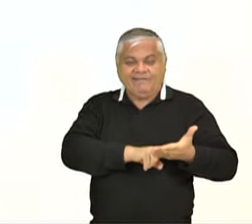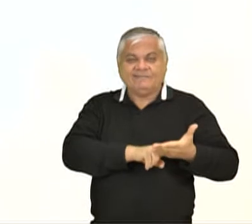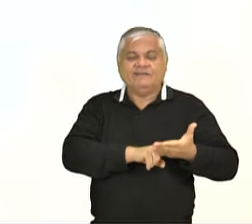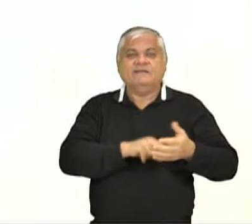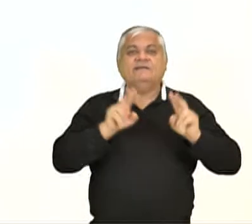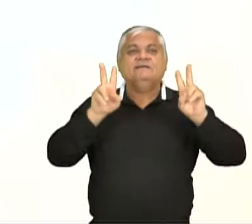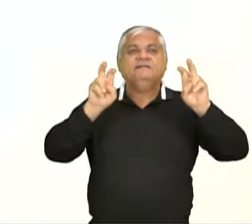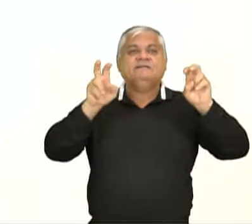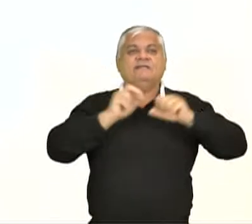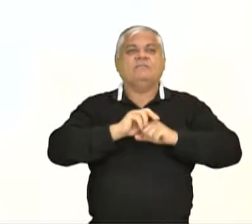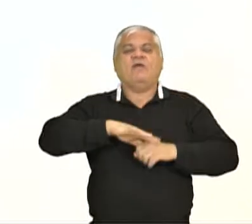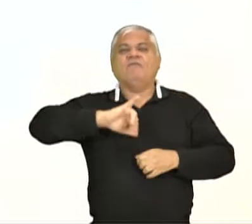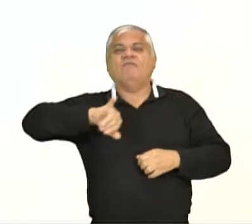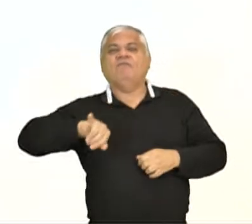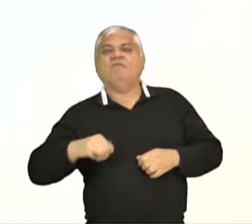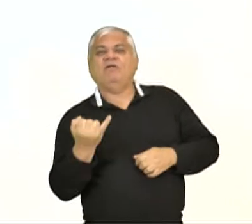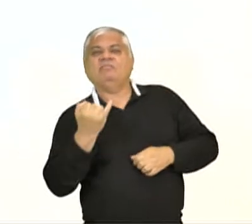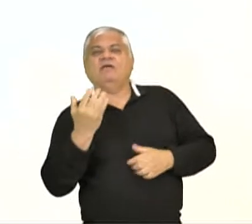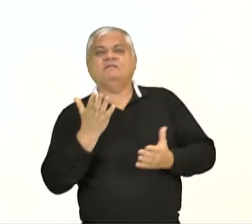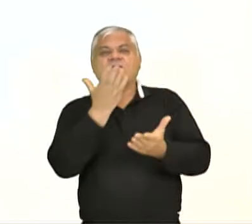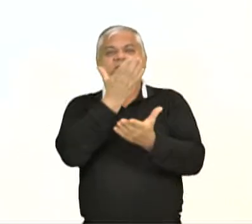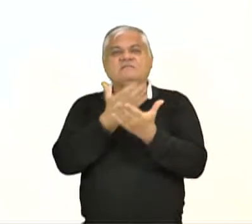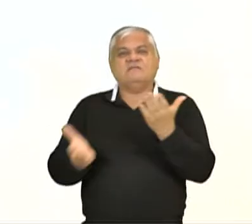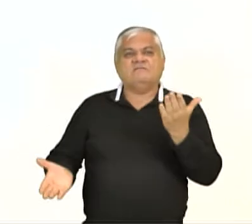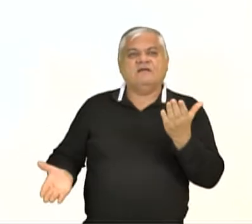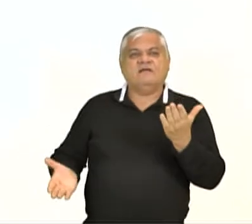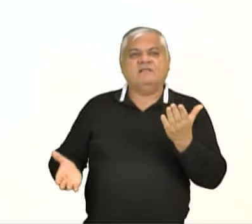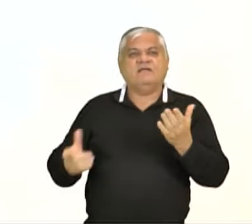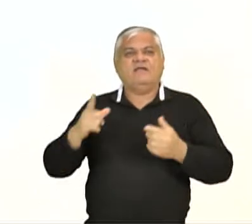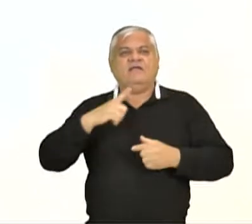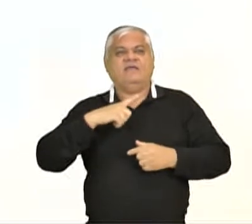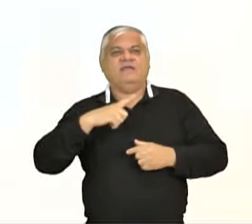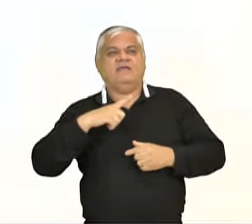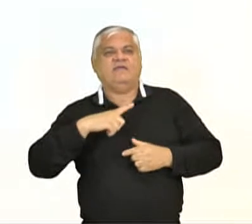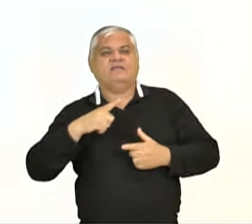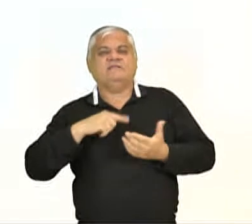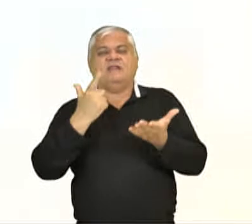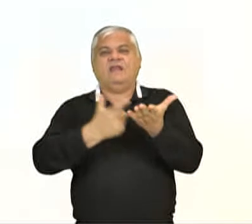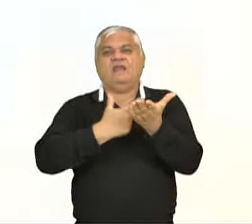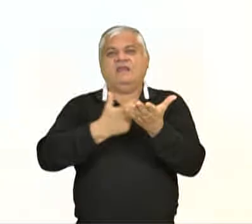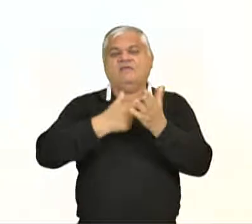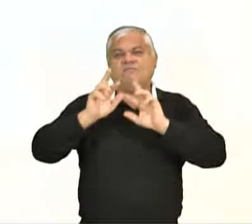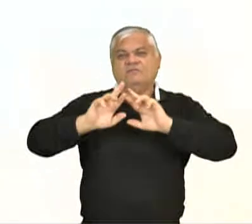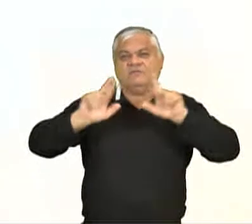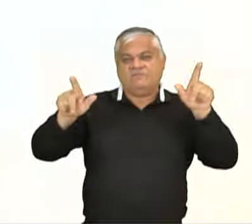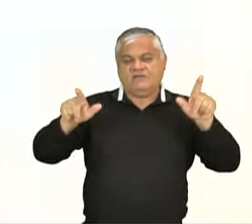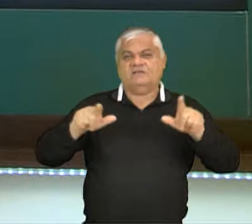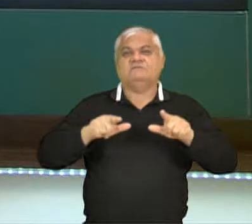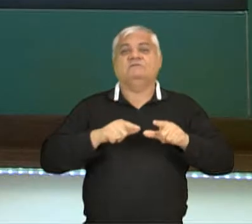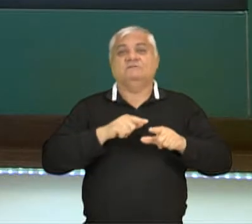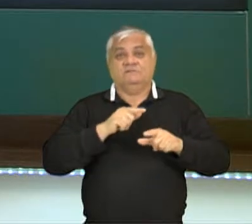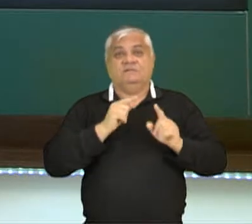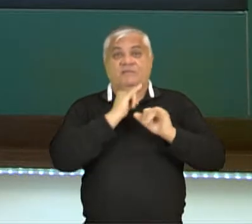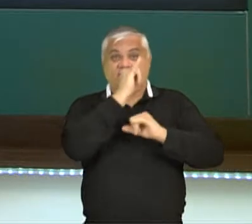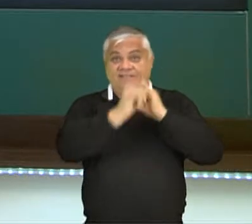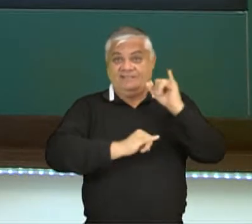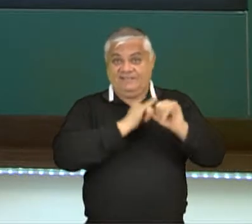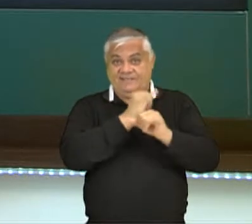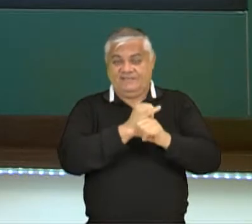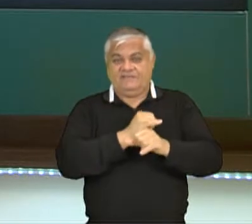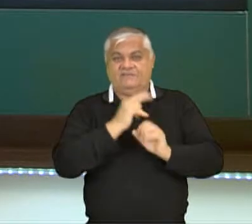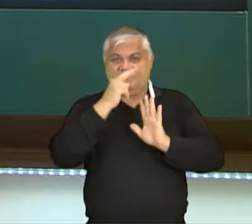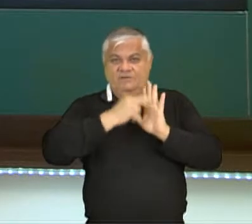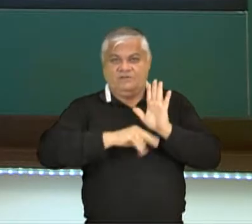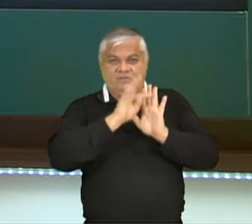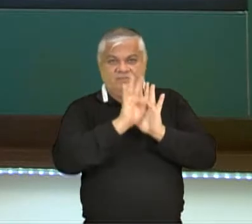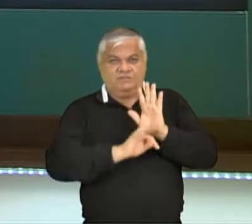intitulado Vantagens e Desvantagens entre Livros Impressos e Digitais. Então, vamos fazer a leitura aqui do texto 1,